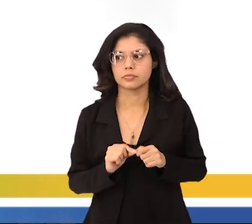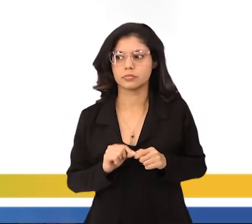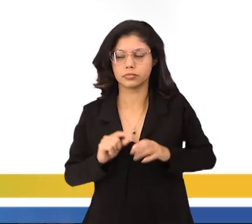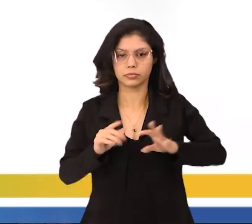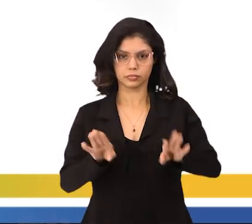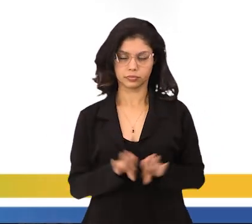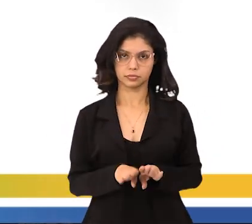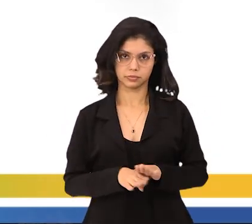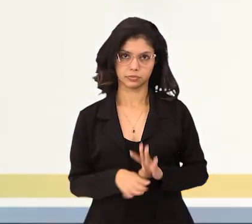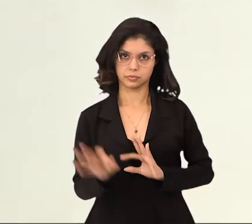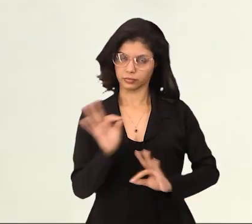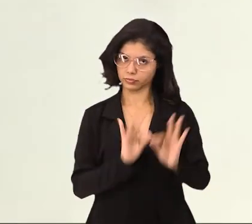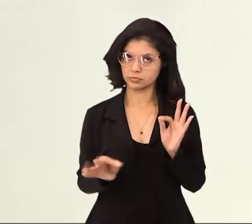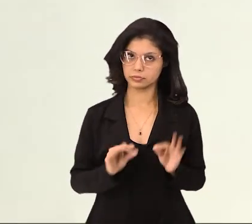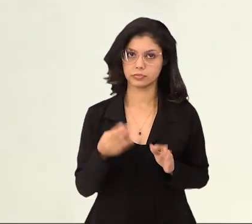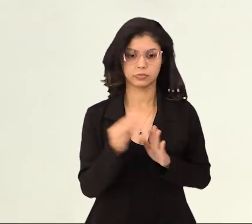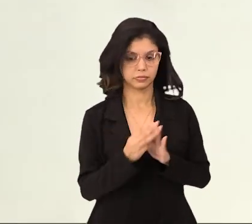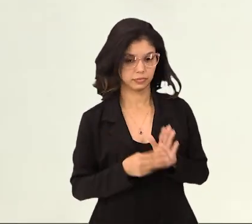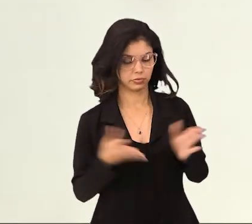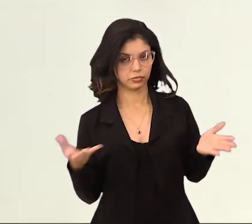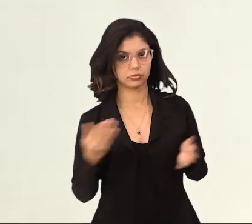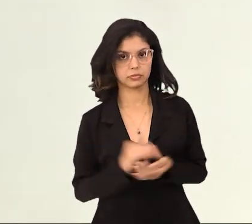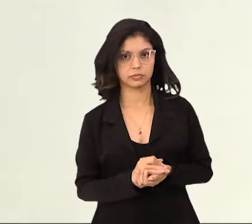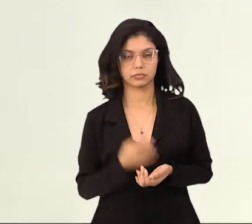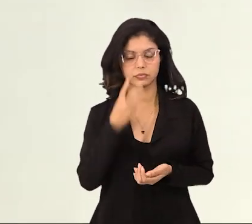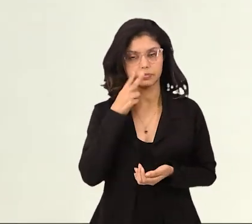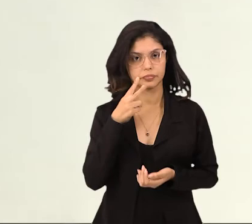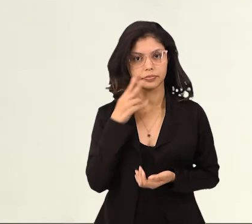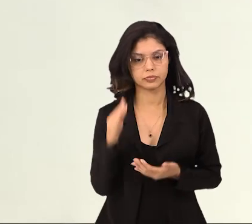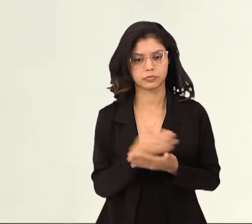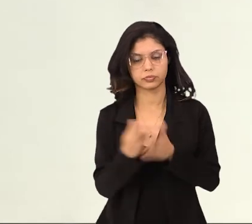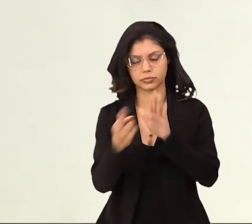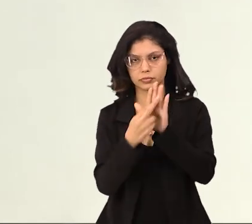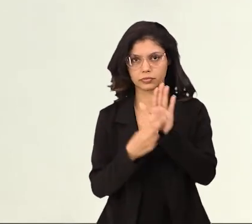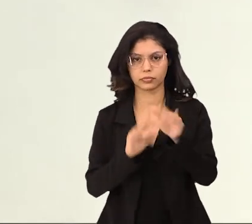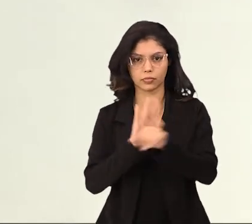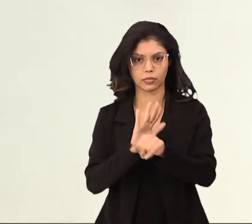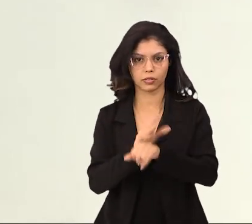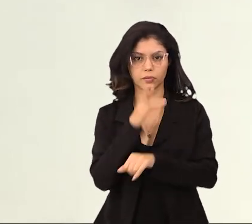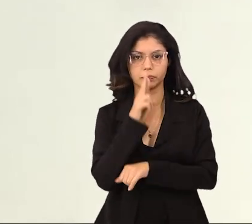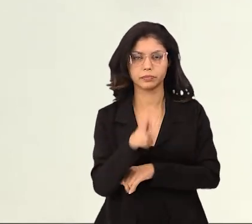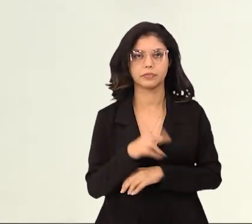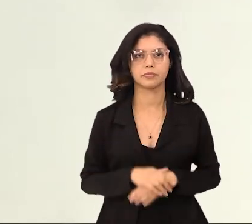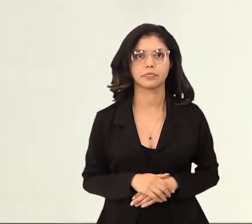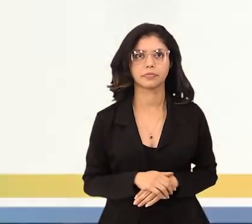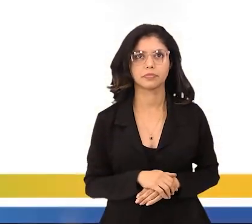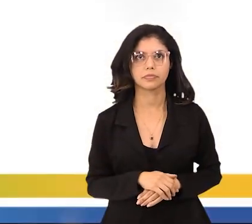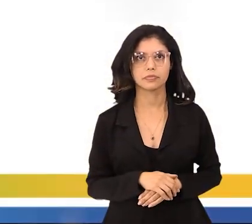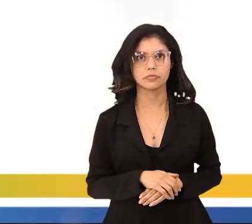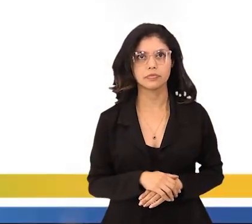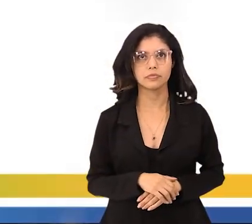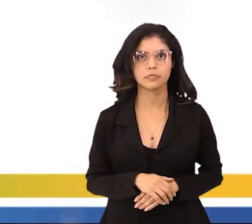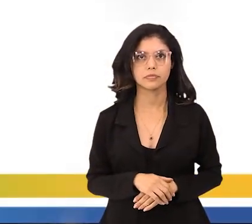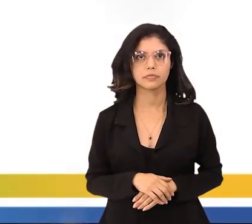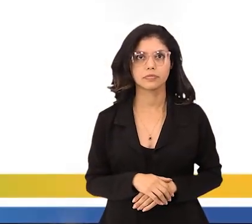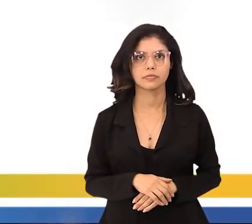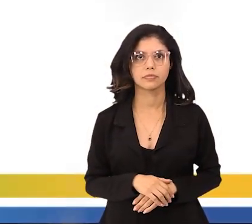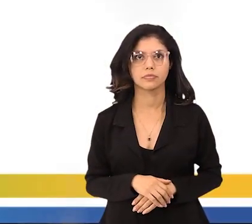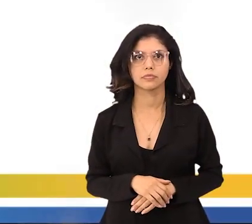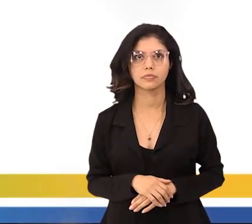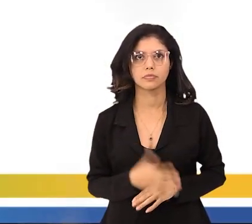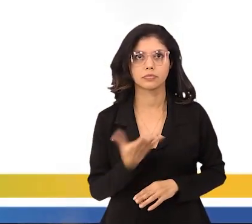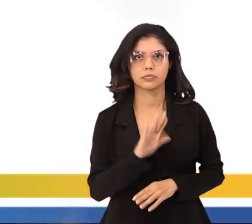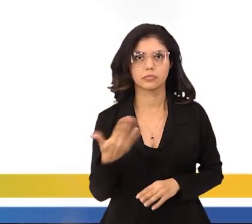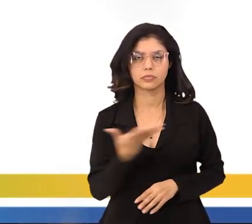aqui bem metódica, vamos ver agora uma regrinha que vai te ajudar a resolver essas questões, tá ok? Então vamos lá.